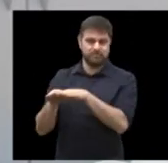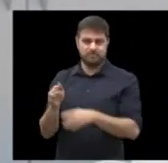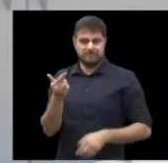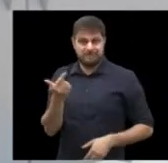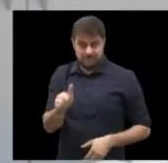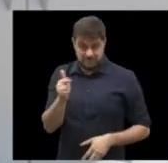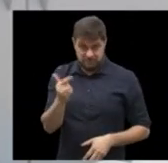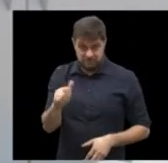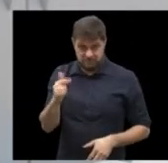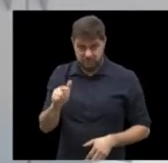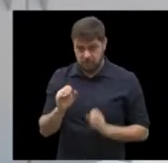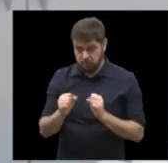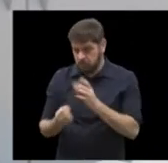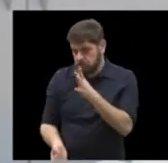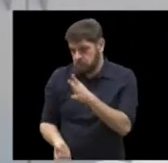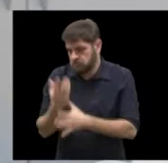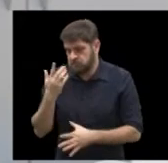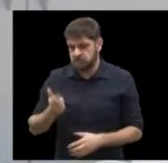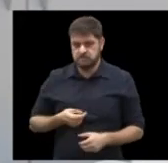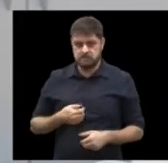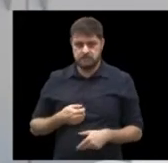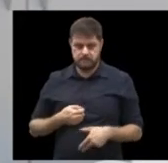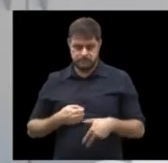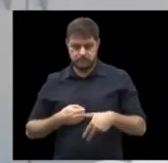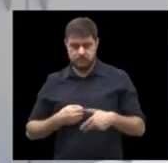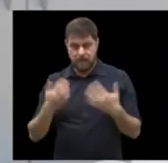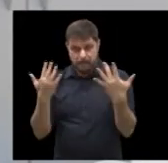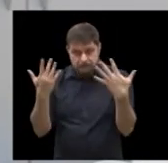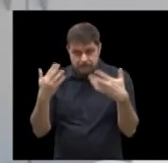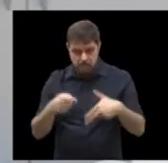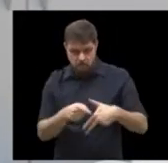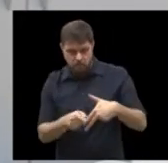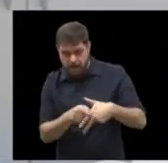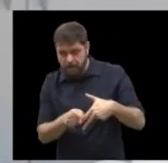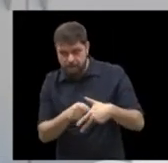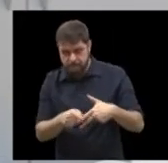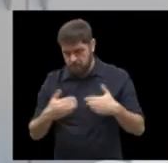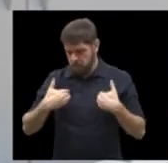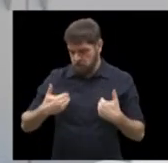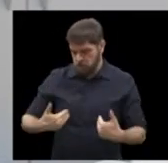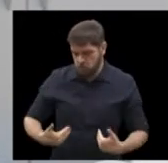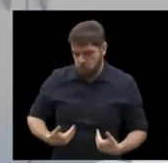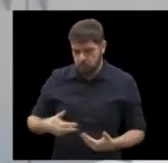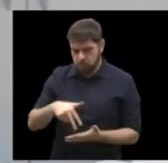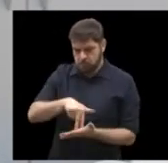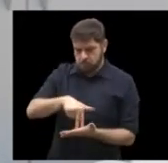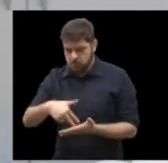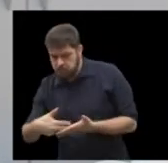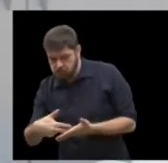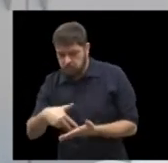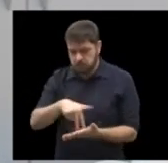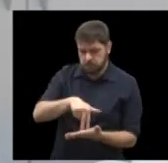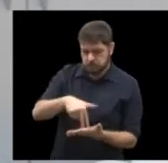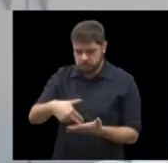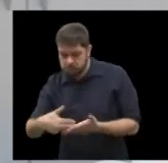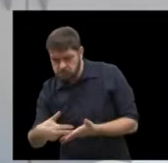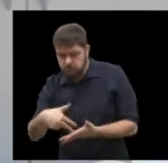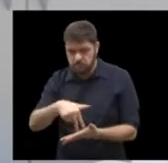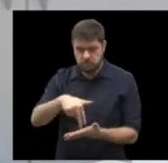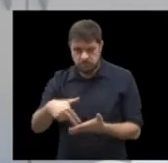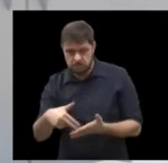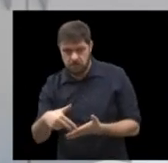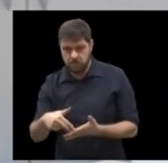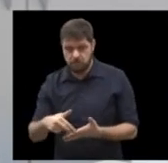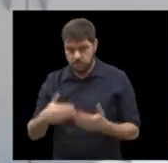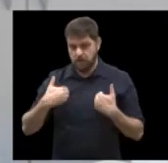específica. Ele pode acometer os 4 membros, ele pode acometer toda uma parte de equilíbrio do paciente, mas normalmente o sistema